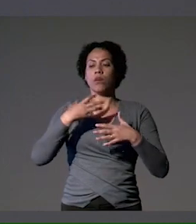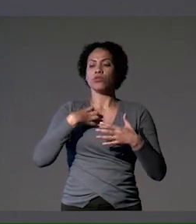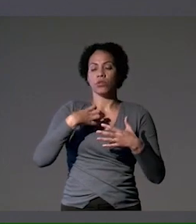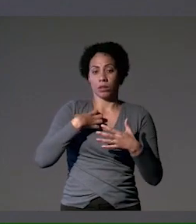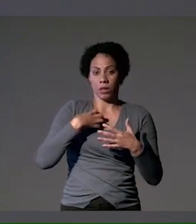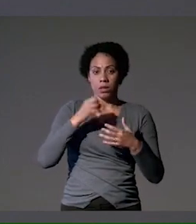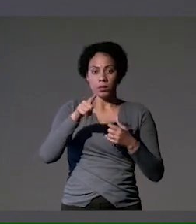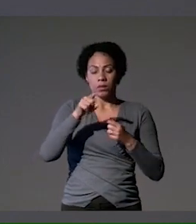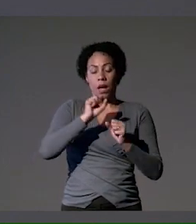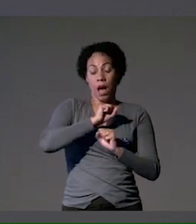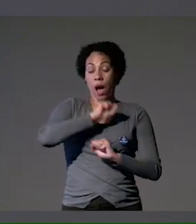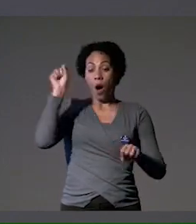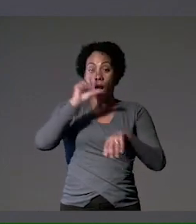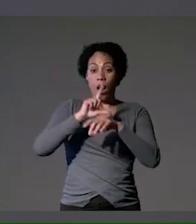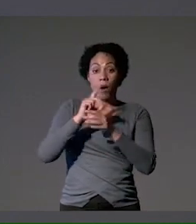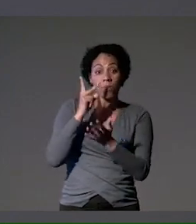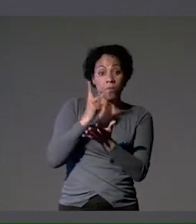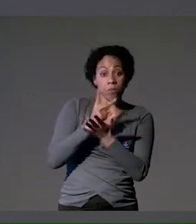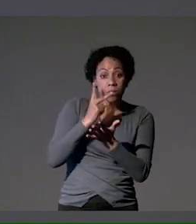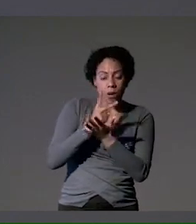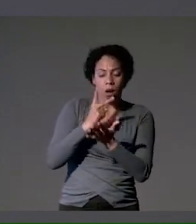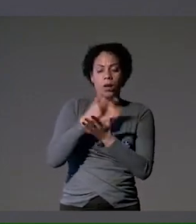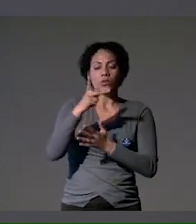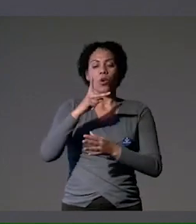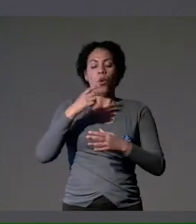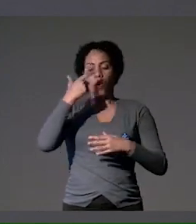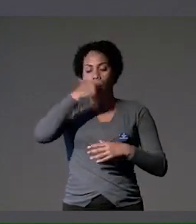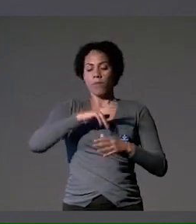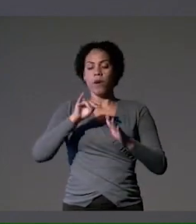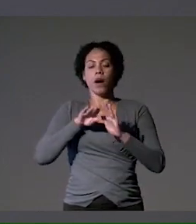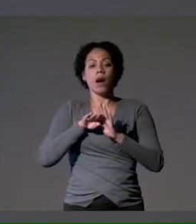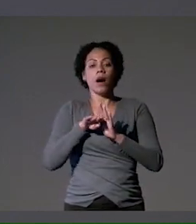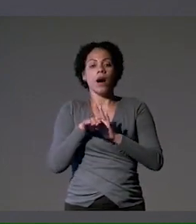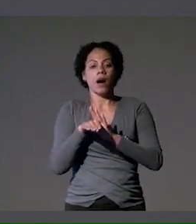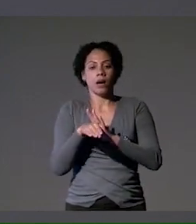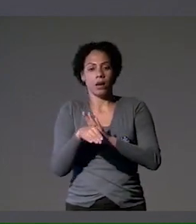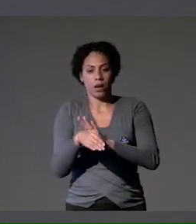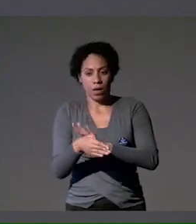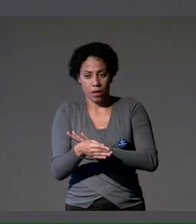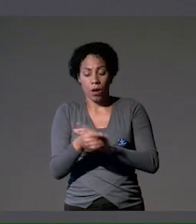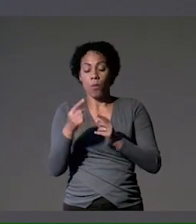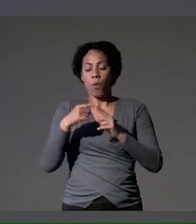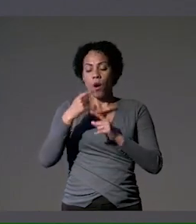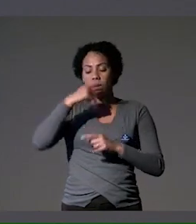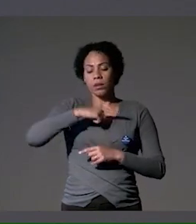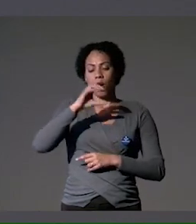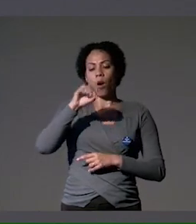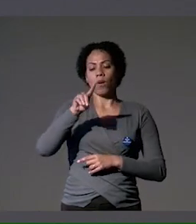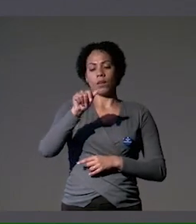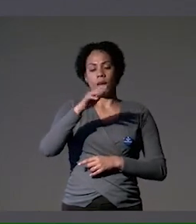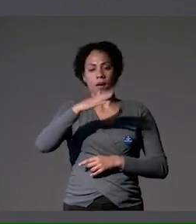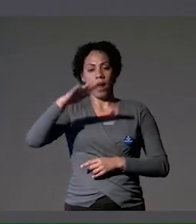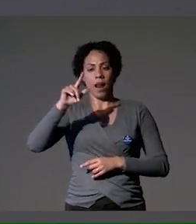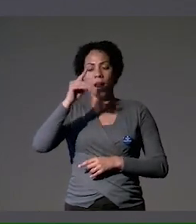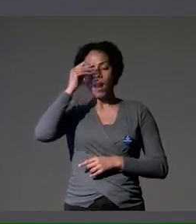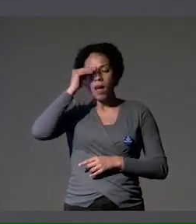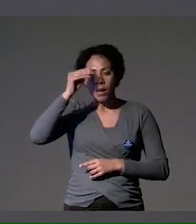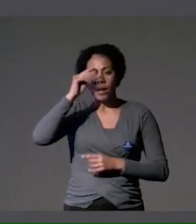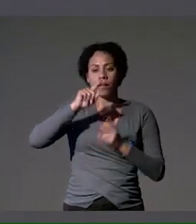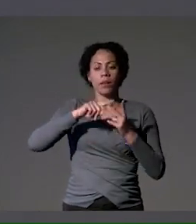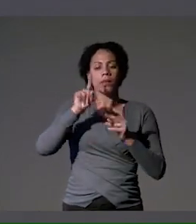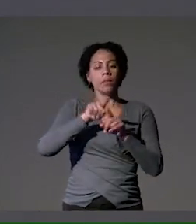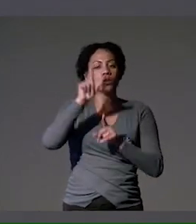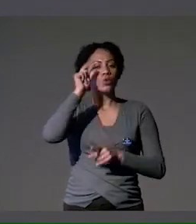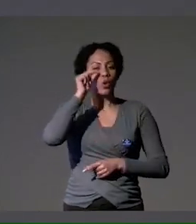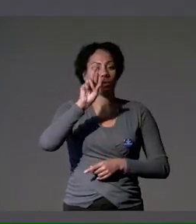o seu corpo se adapta nas noites subsequentes, ele aumenta o tempo de sono de ondas lentas, ele aumenta o tempo de sono REM, e a tendência é